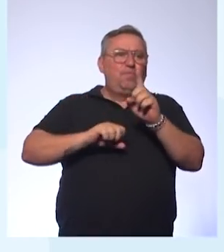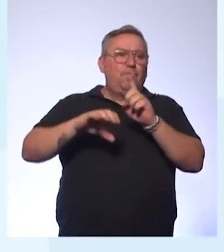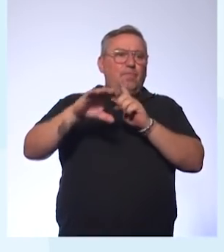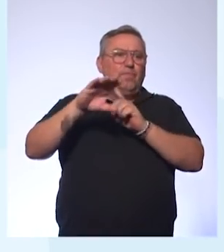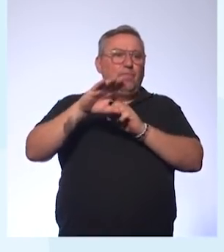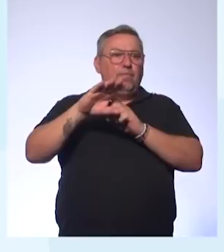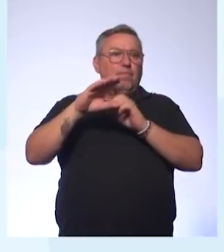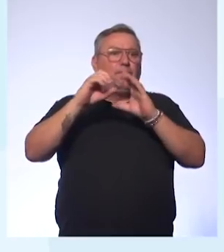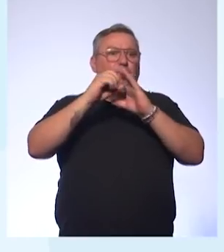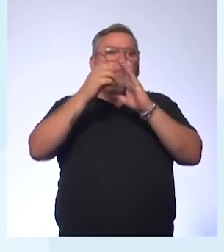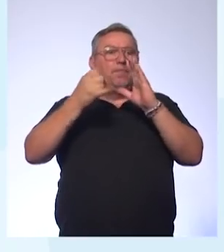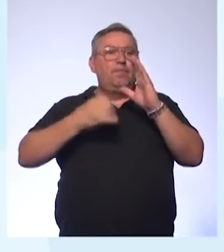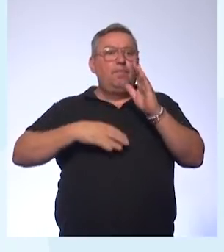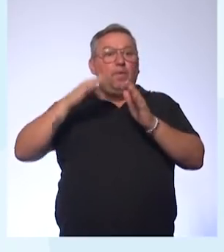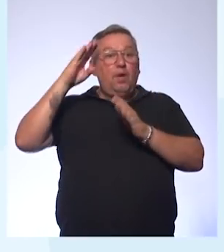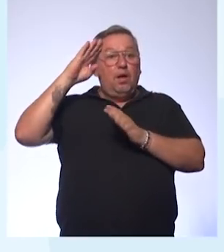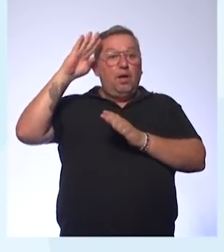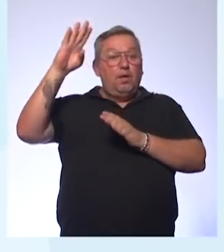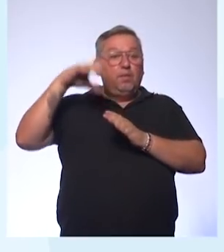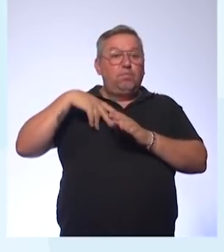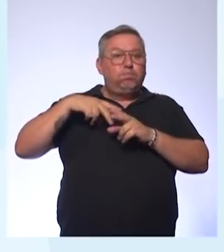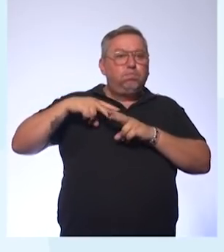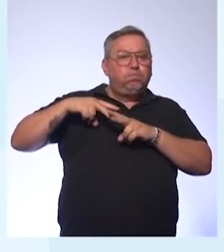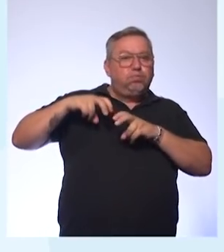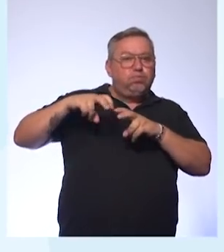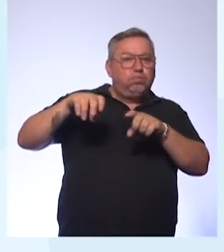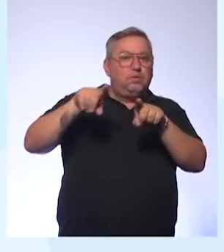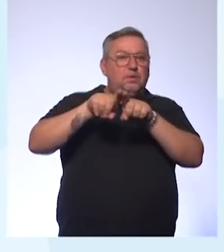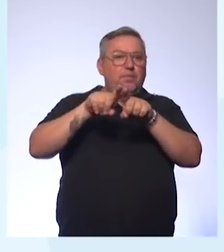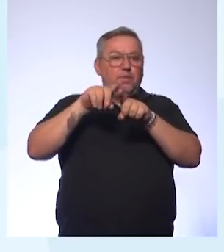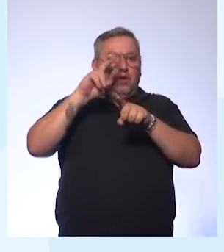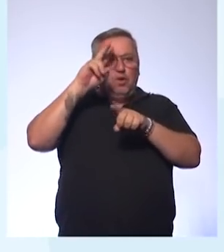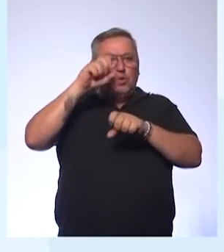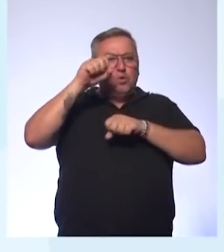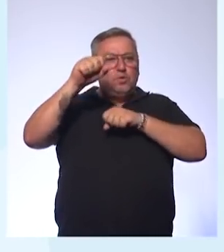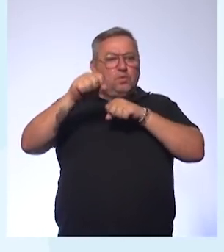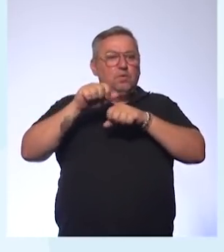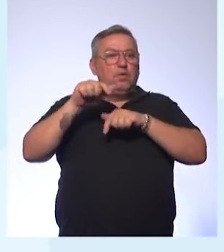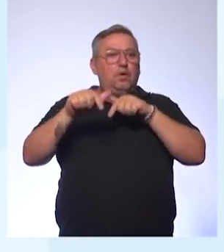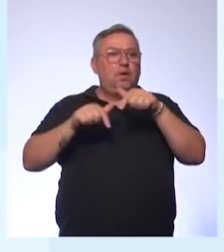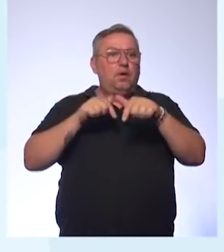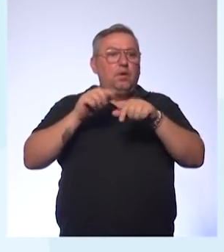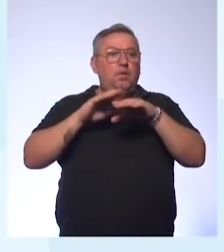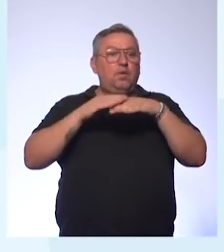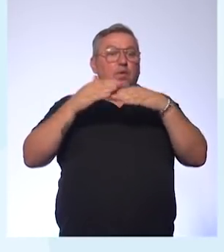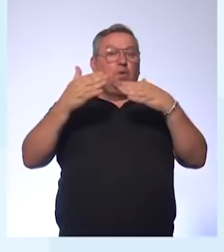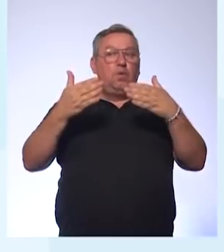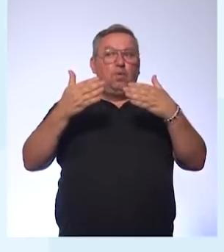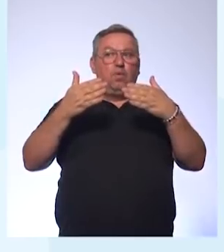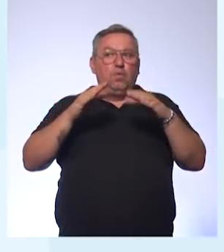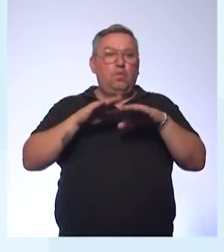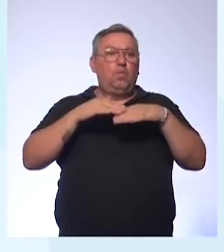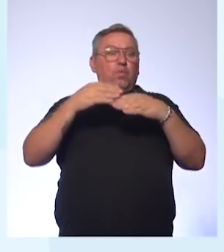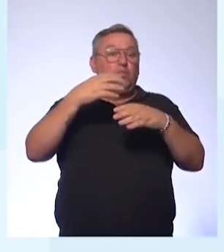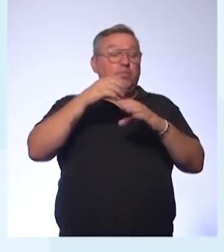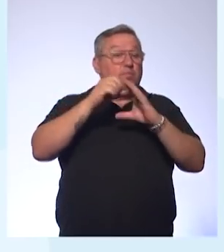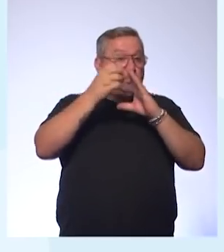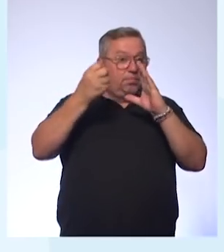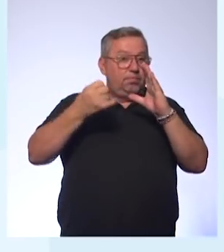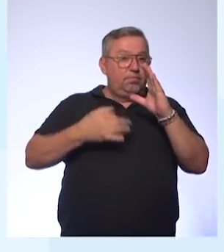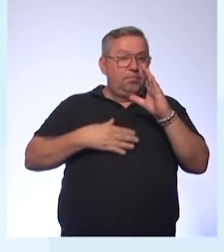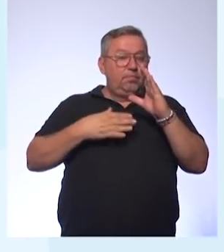social, caracterizada principalmente pela exploração da força de trabalho. Então, uma